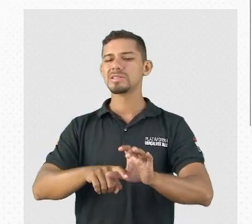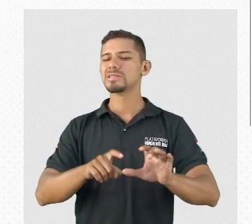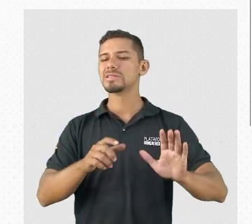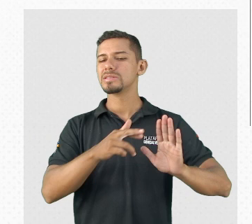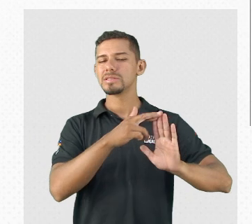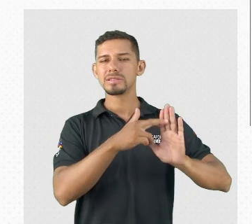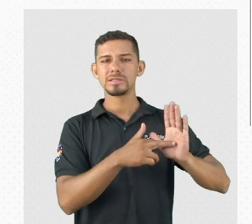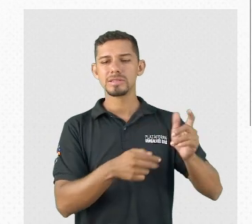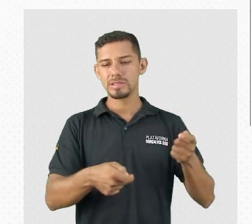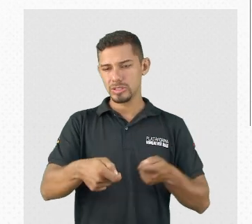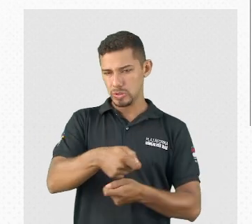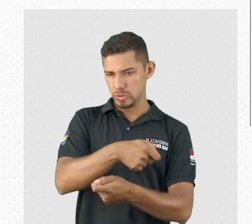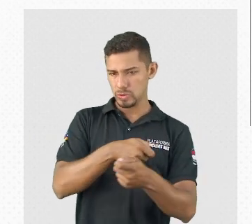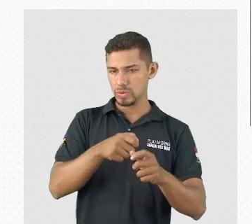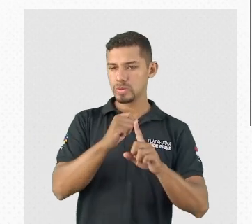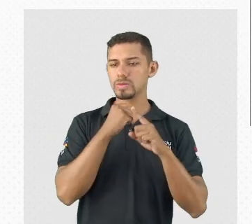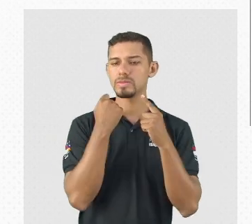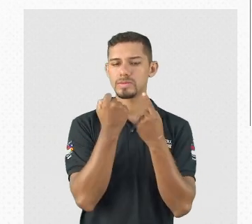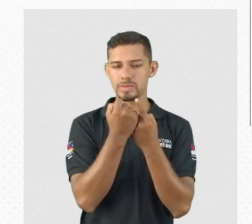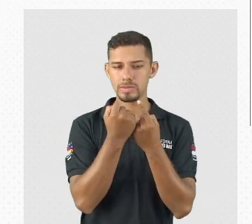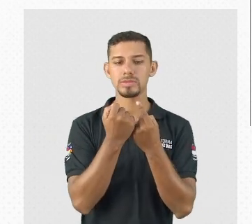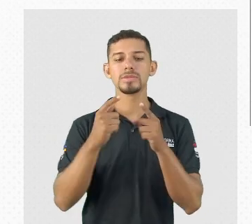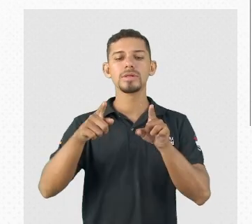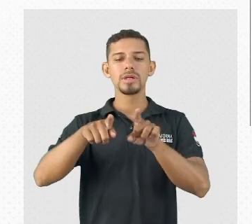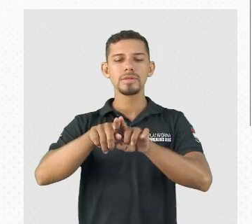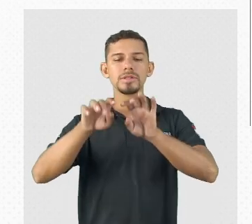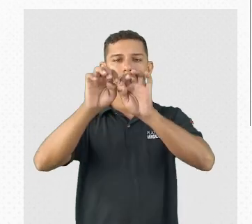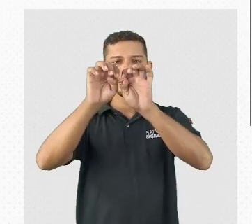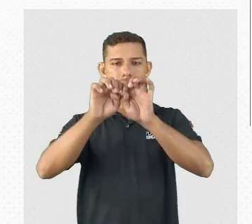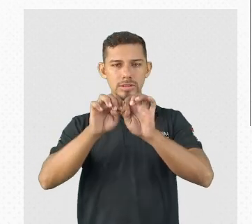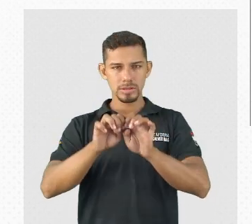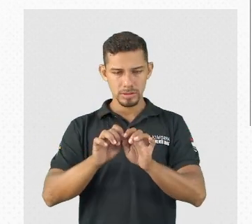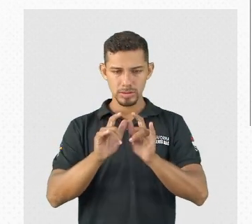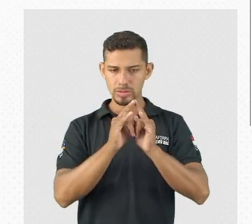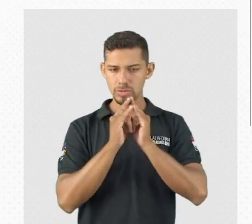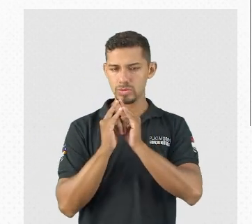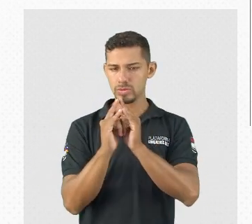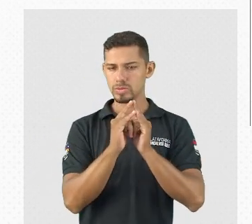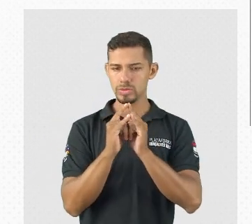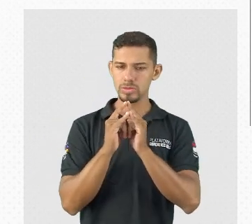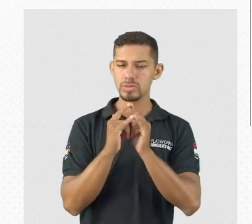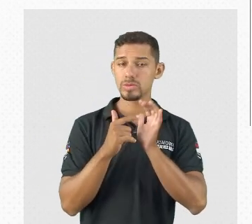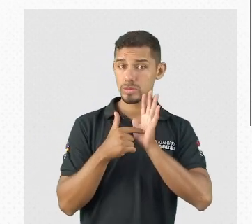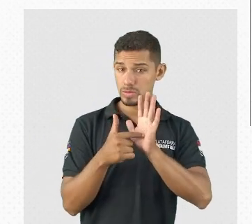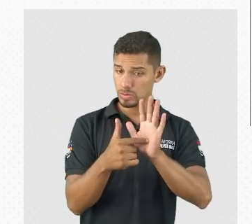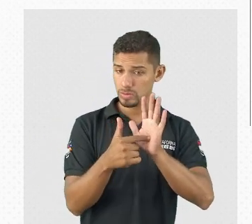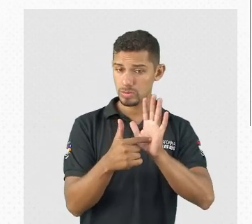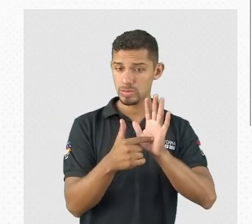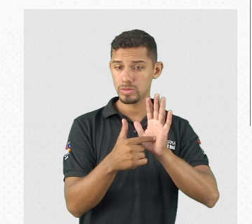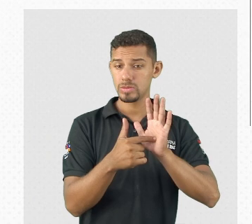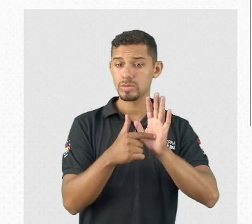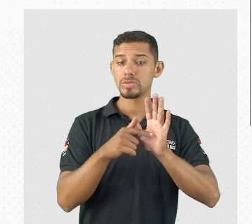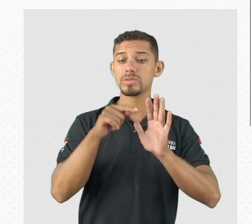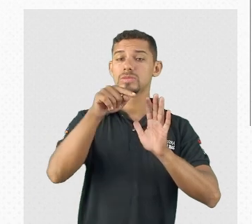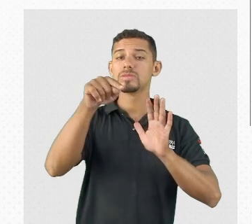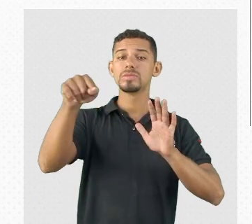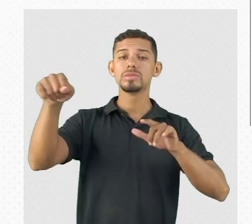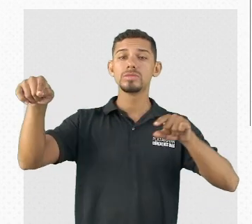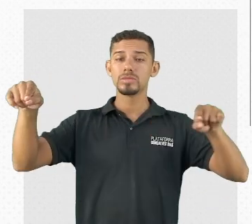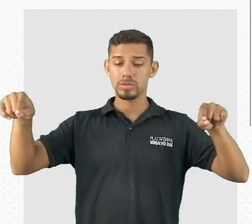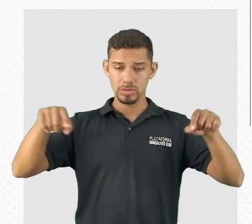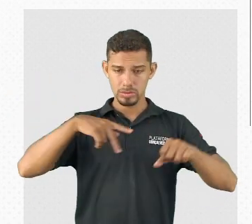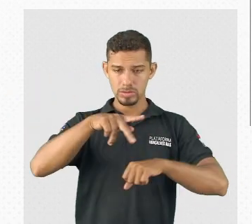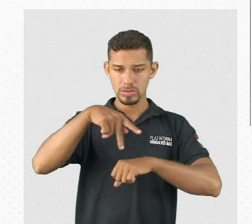Independentemente do regime econômico e social e da estrutura institucional vigente em cada um deles,